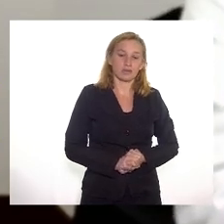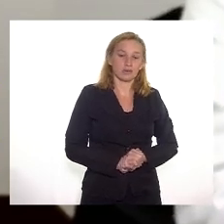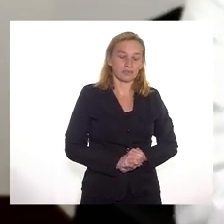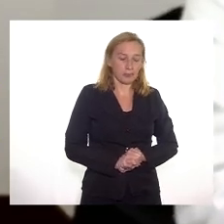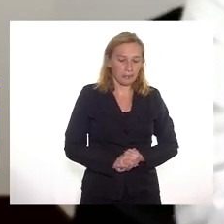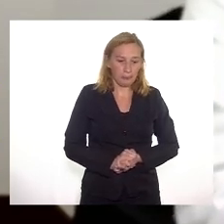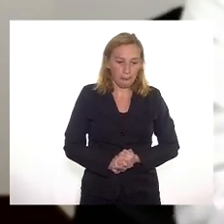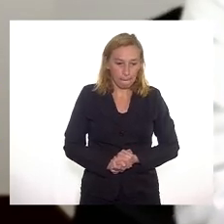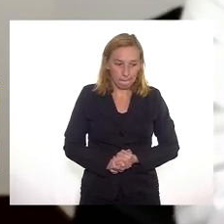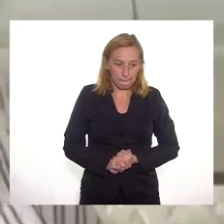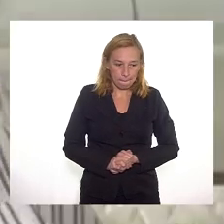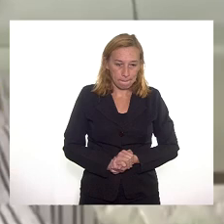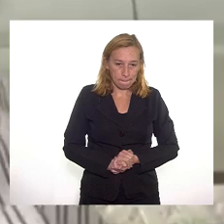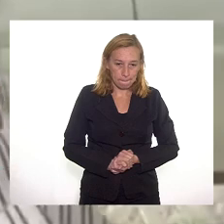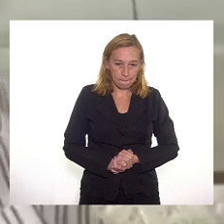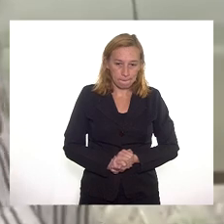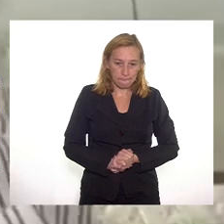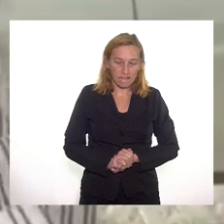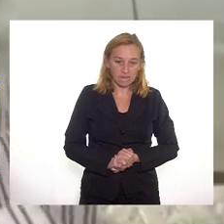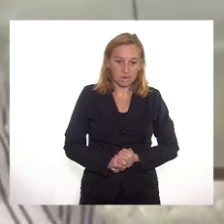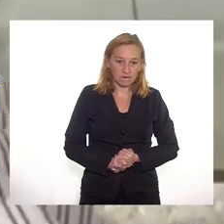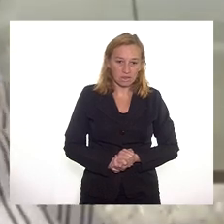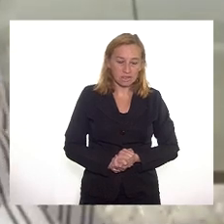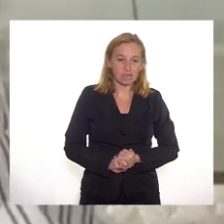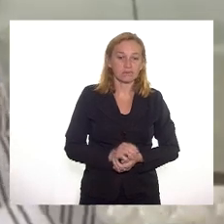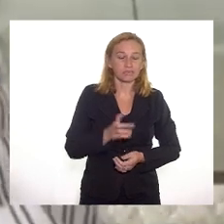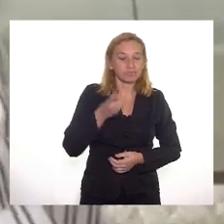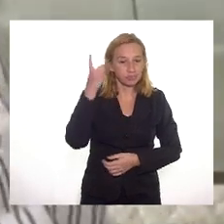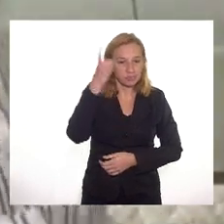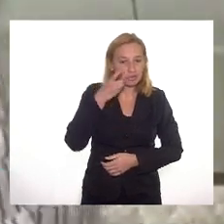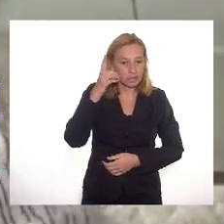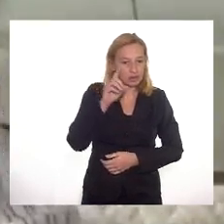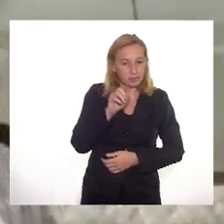okay? Valeu. Sim, deputado Brazão.